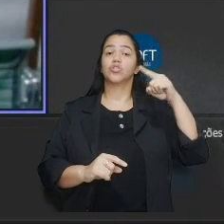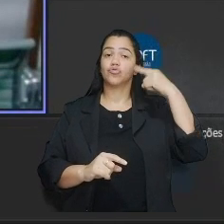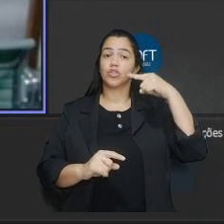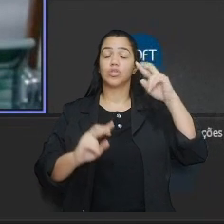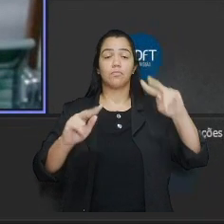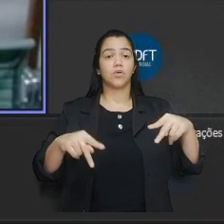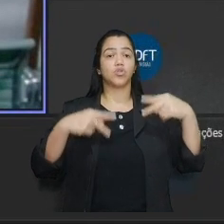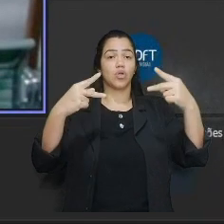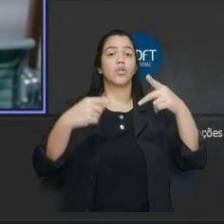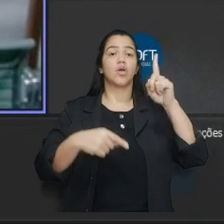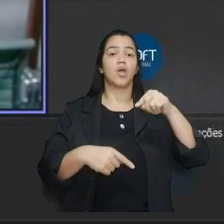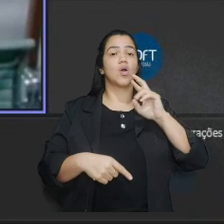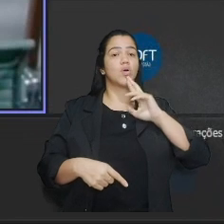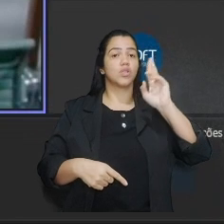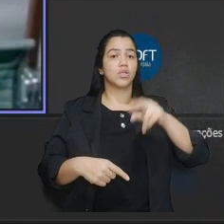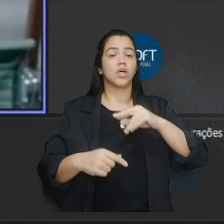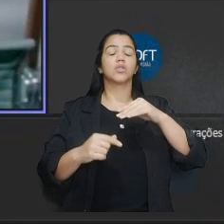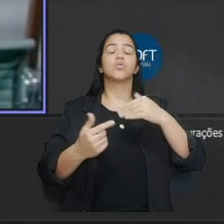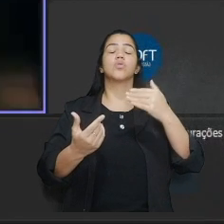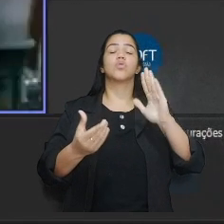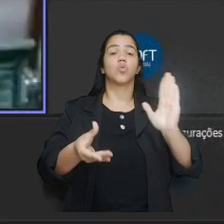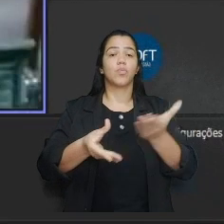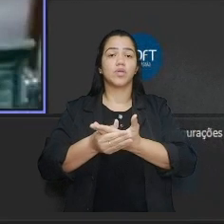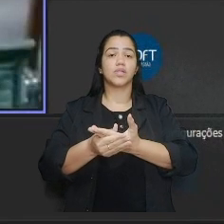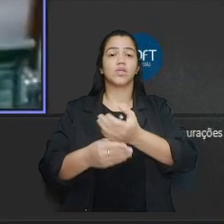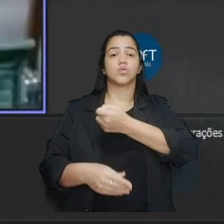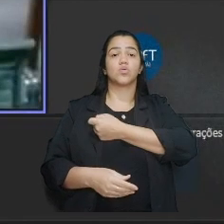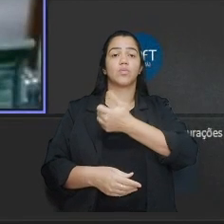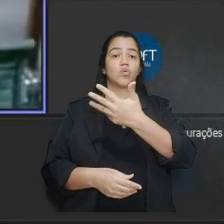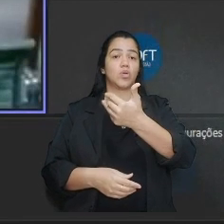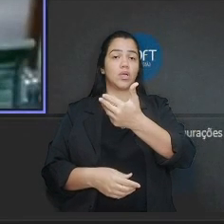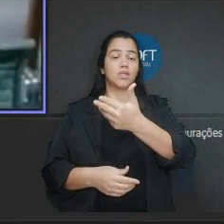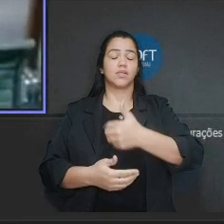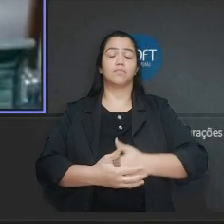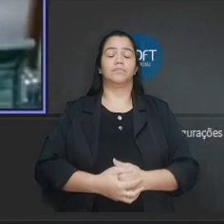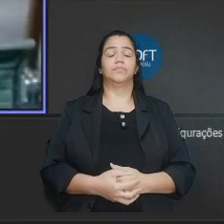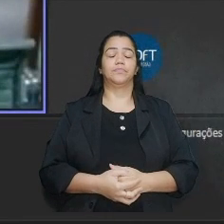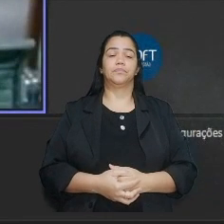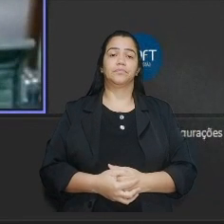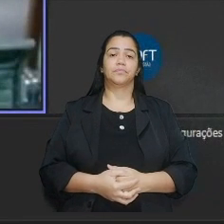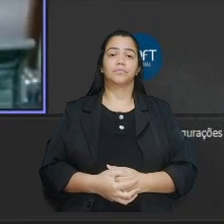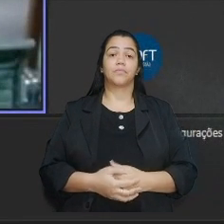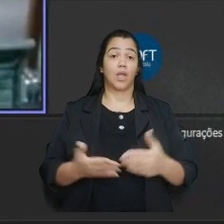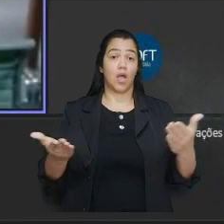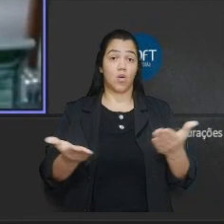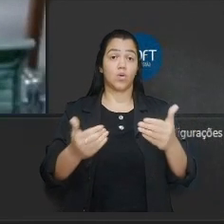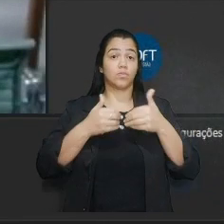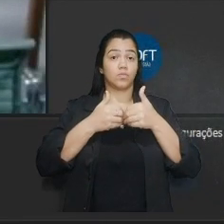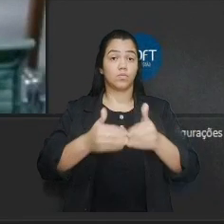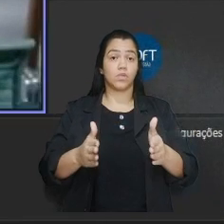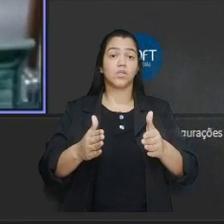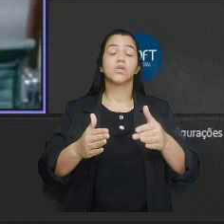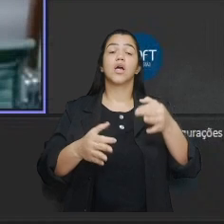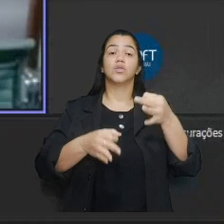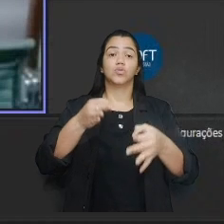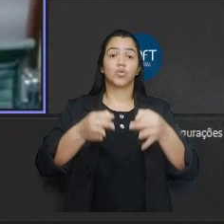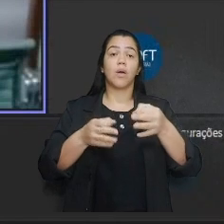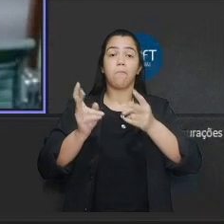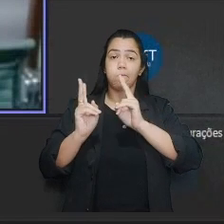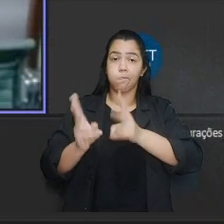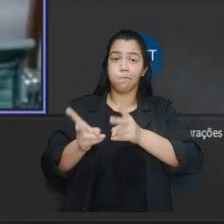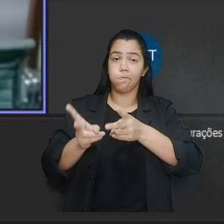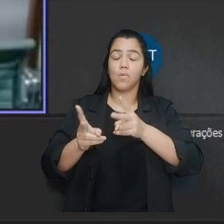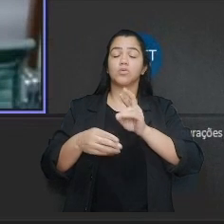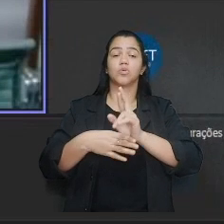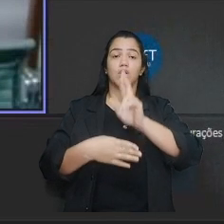Honorários advocatícios majorados. Este é o resultado, então, do processo do número 13 da pauta. Chama